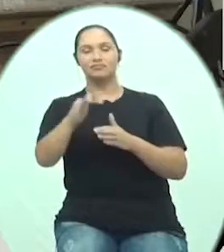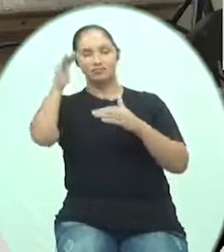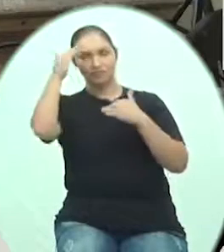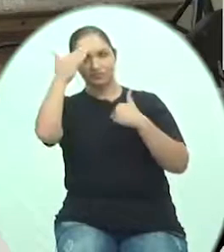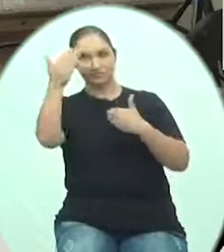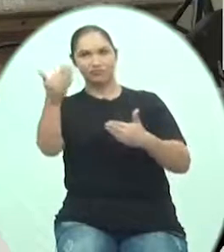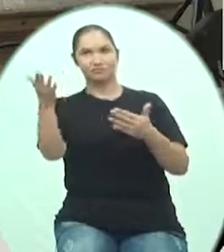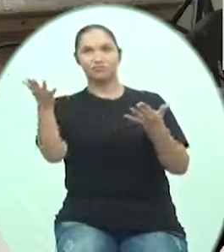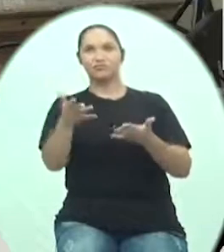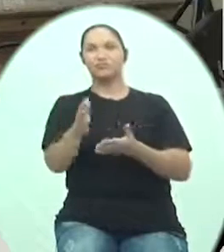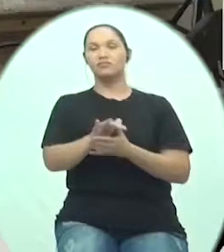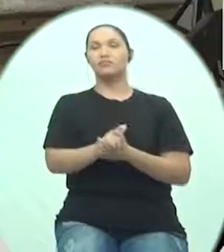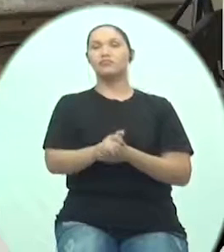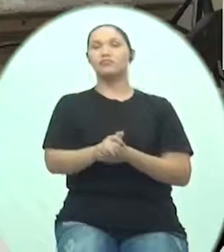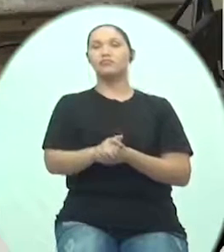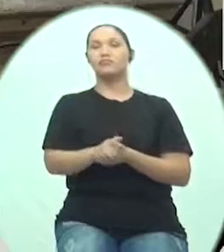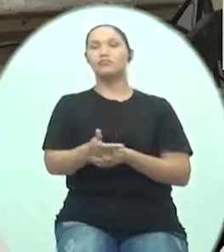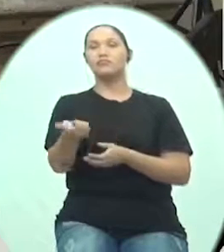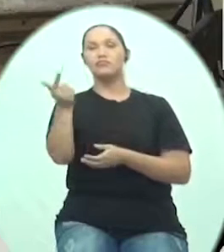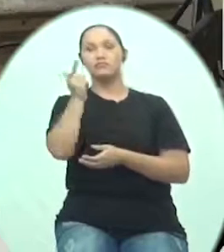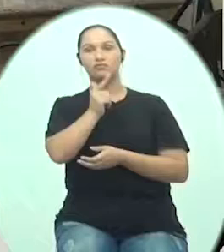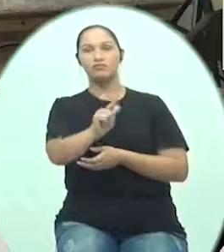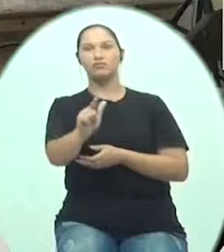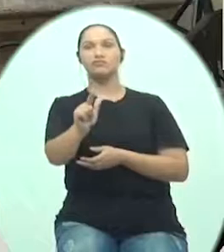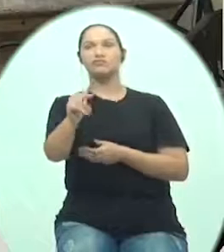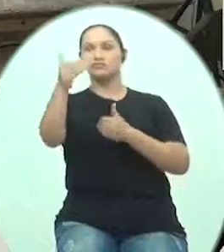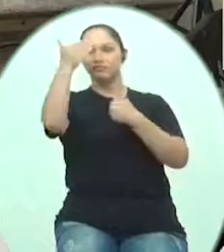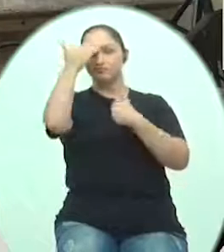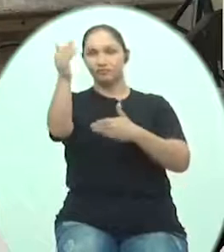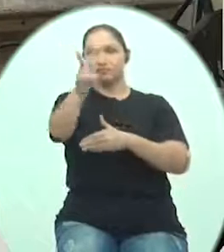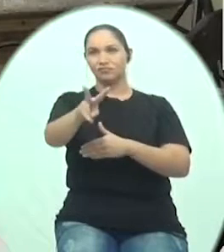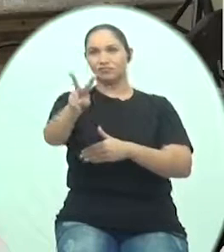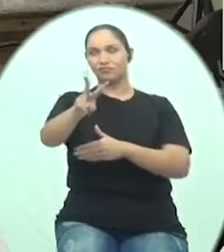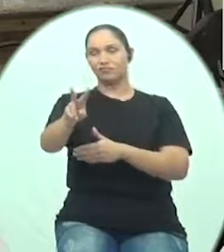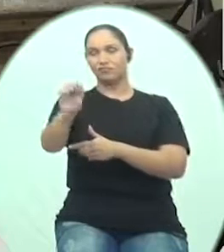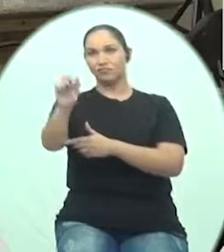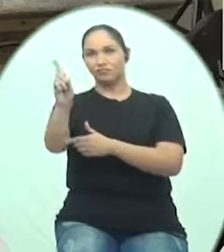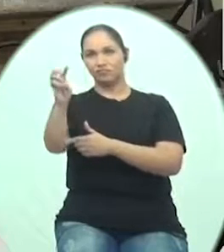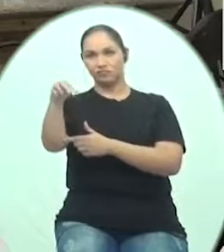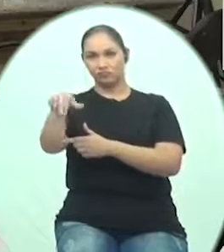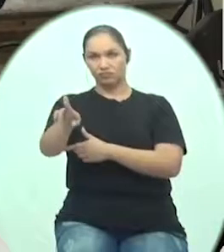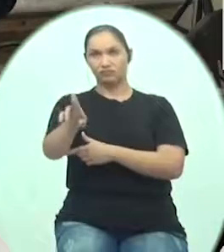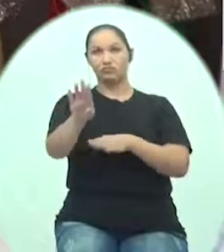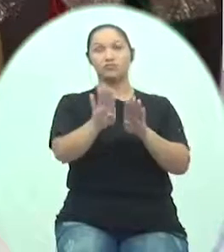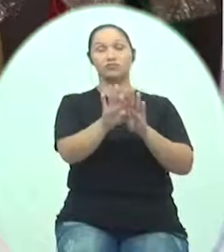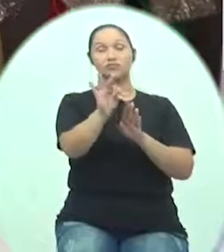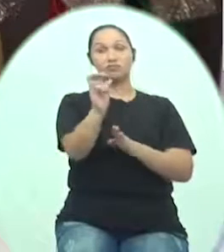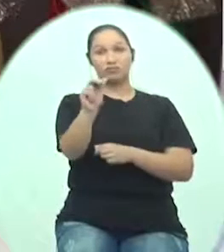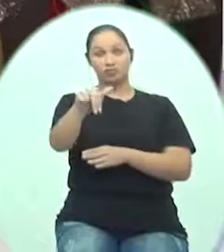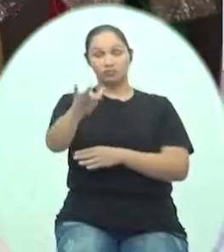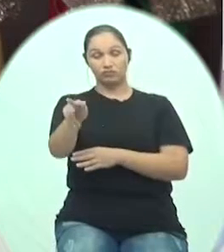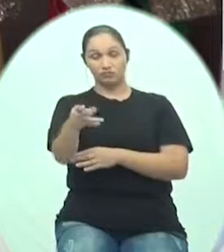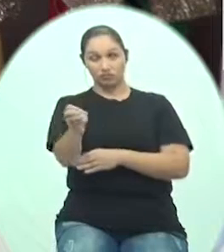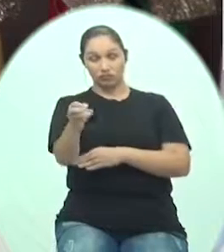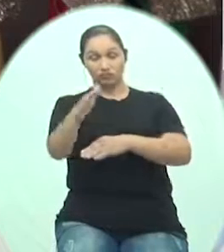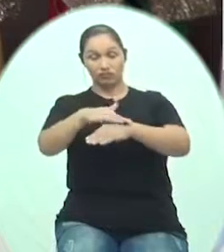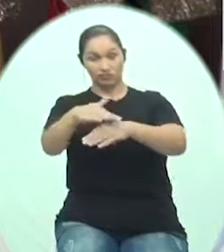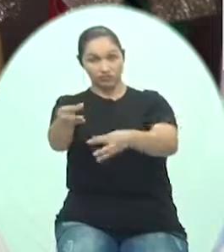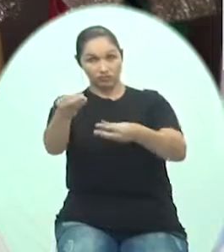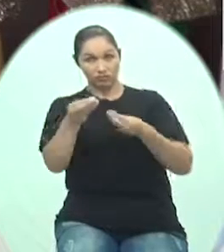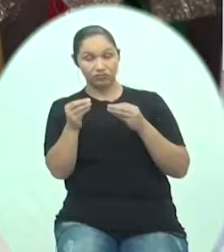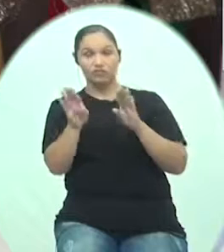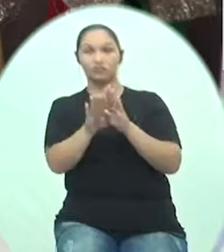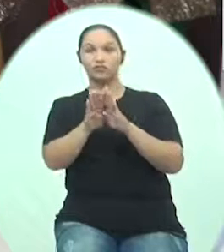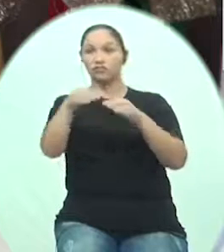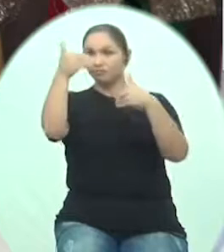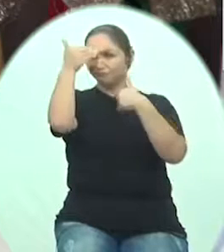então fica aqui o apelo Agradeço aos veradores Ademir e Toninho da imbralit pelo tempo agradeço a presença